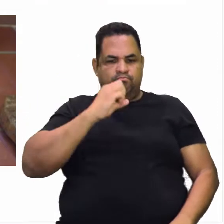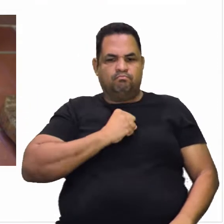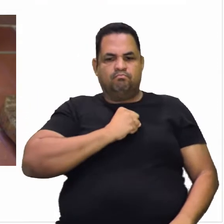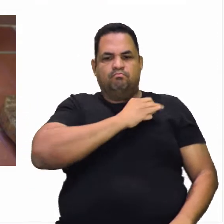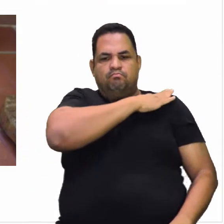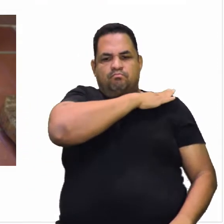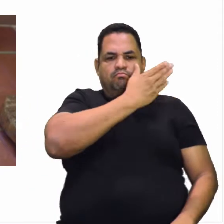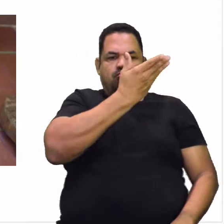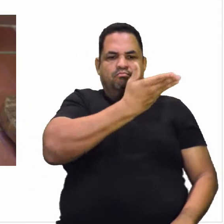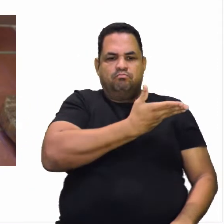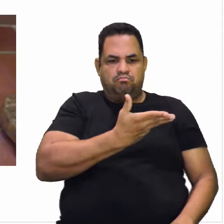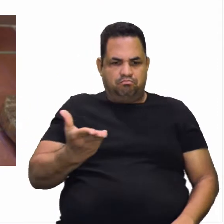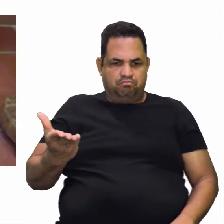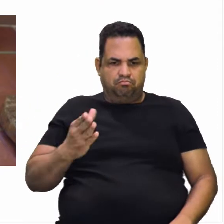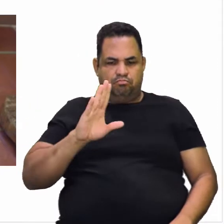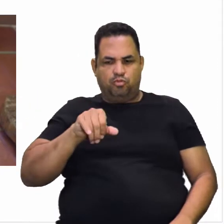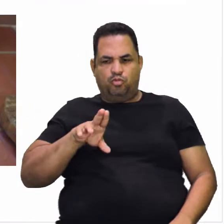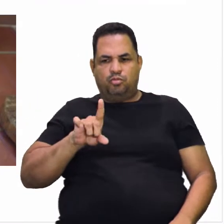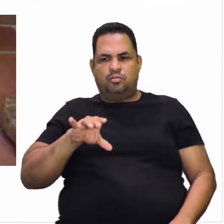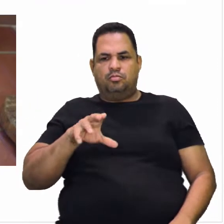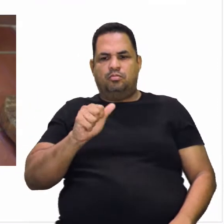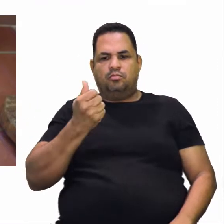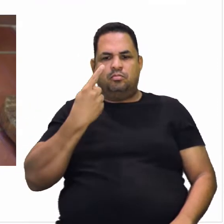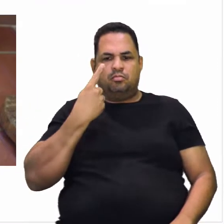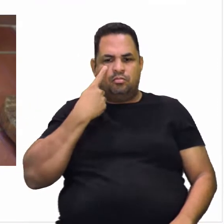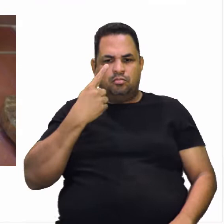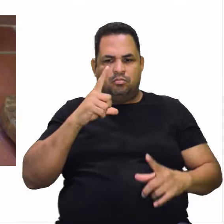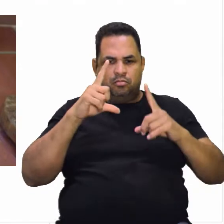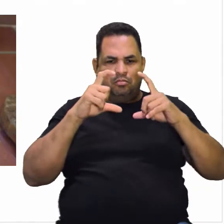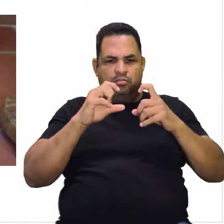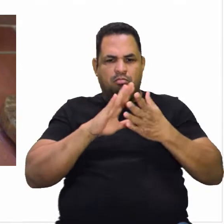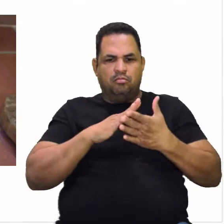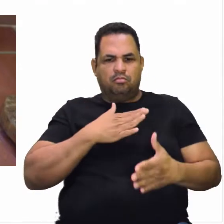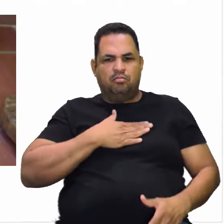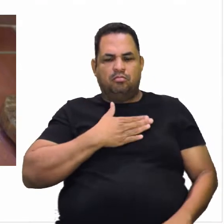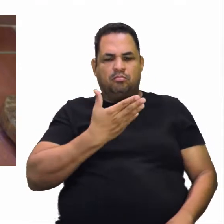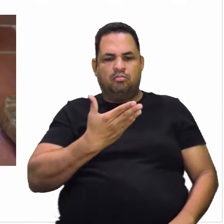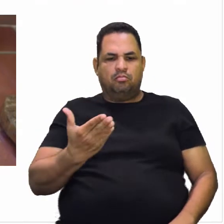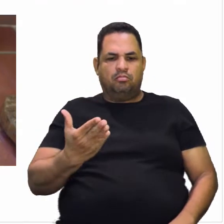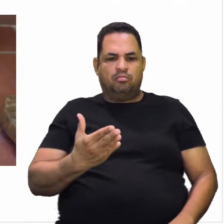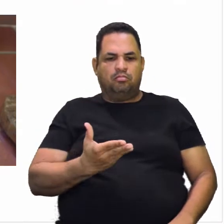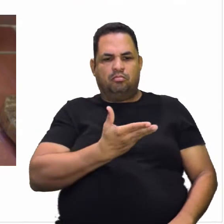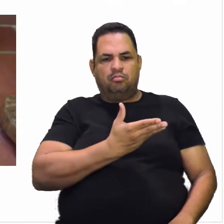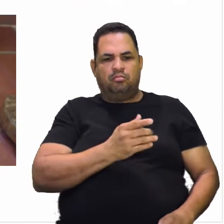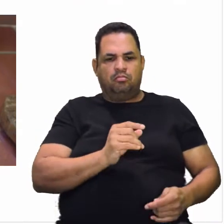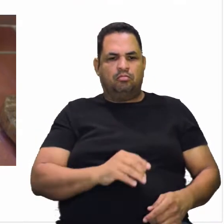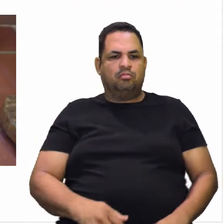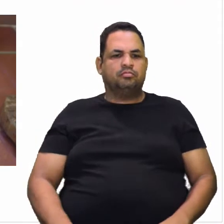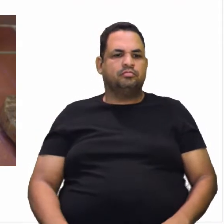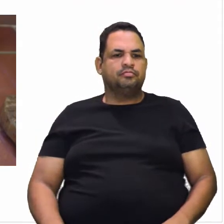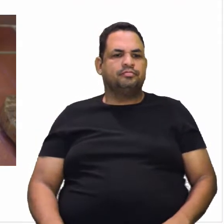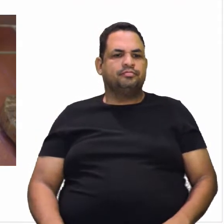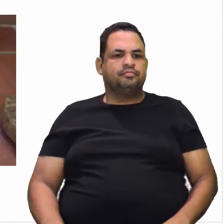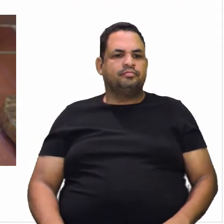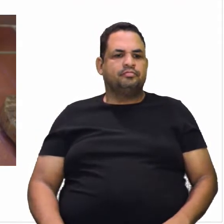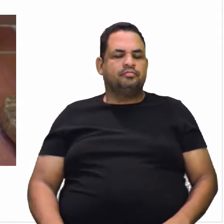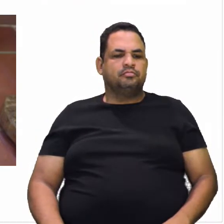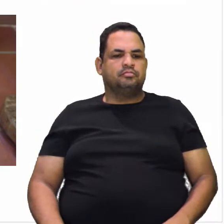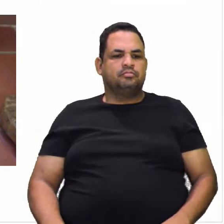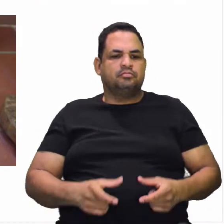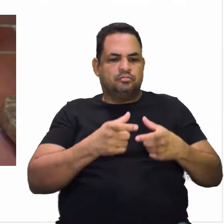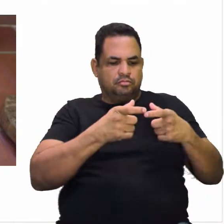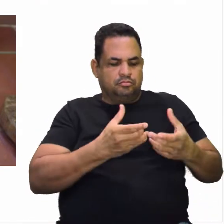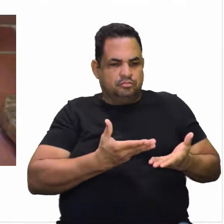múmias que eu tirei, daí são fotos minhas. Olha aqui os vasos canopos, onde eram